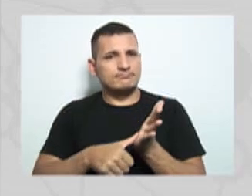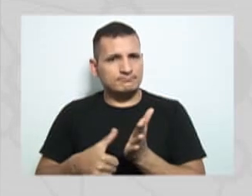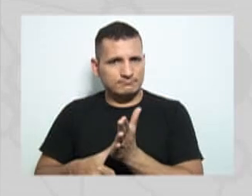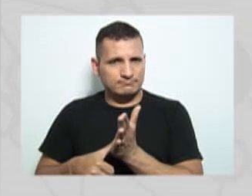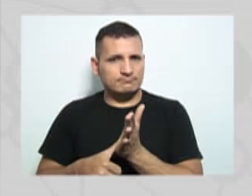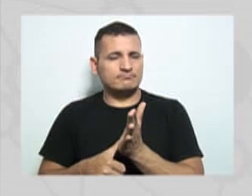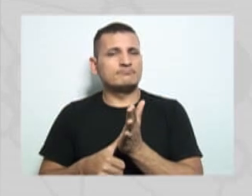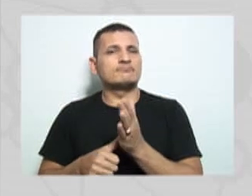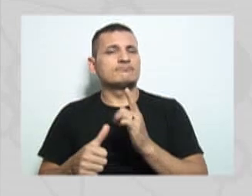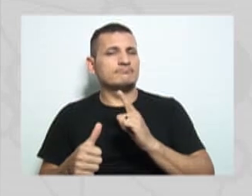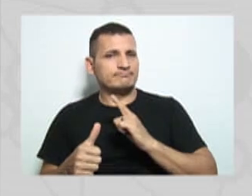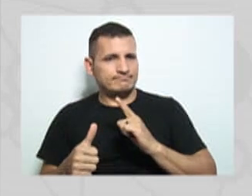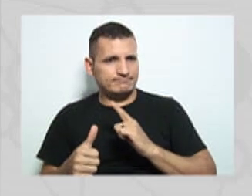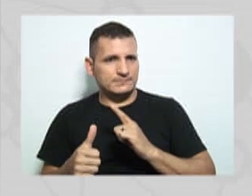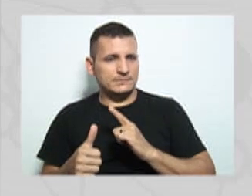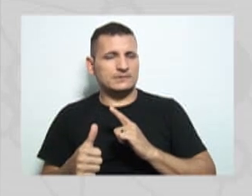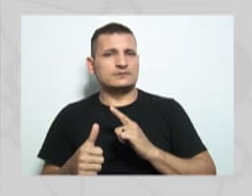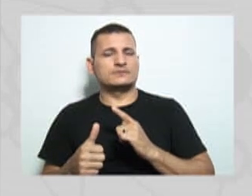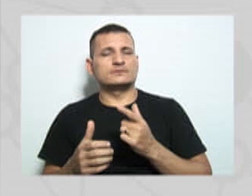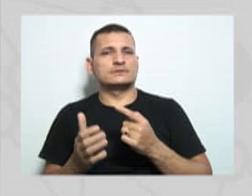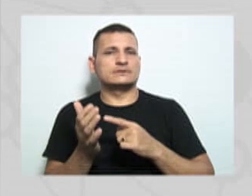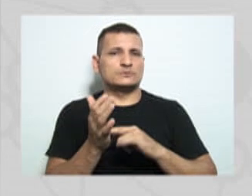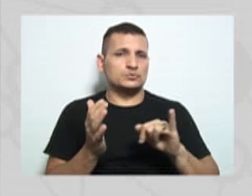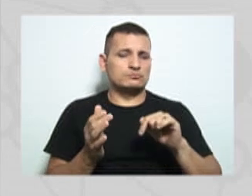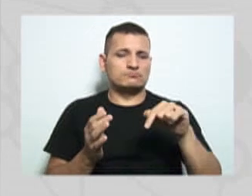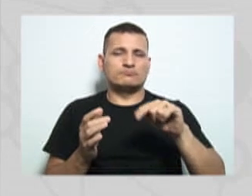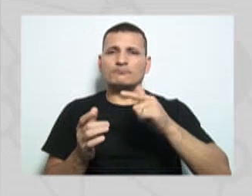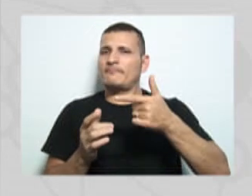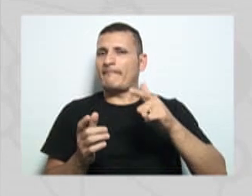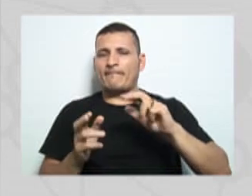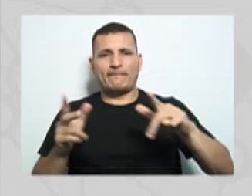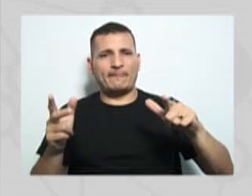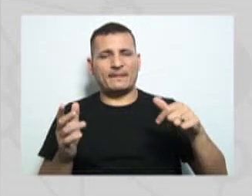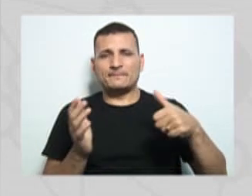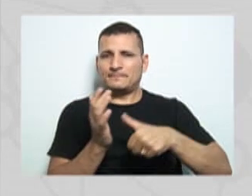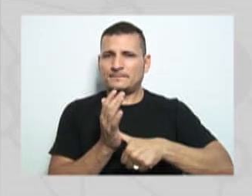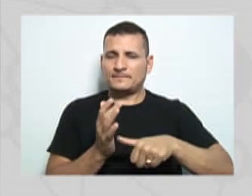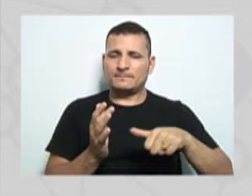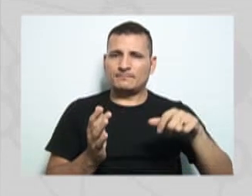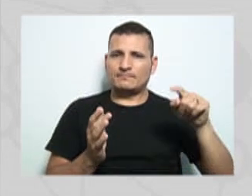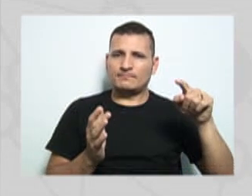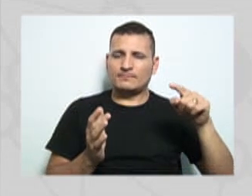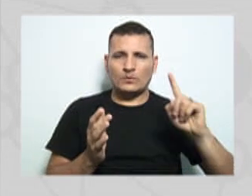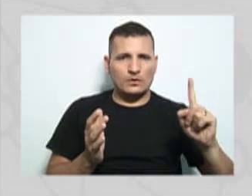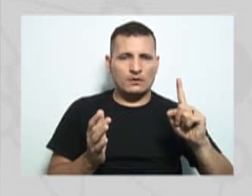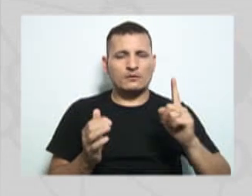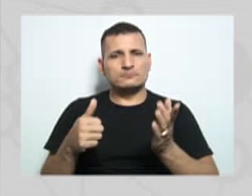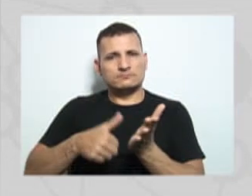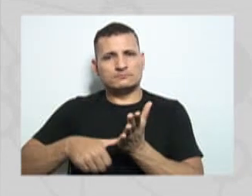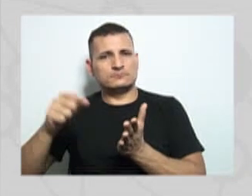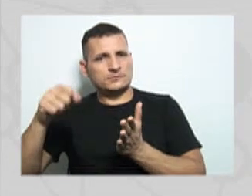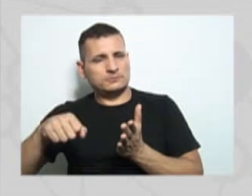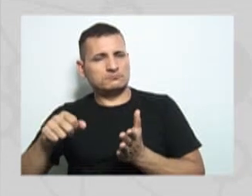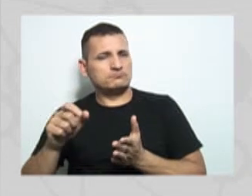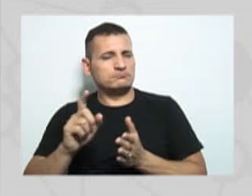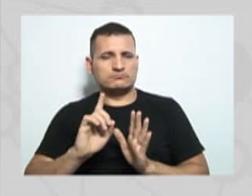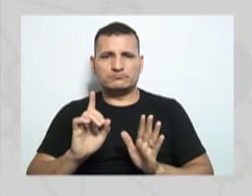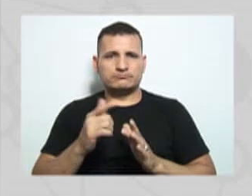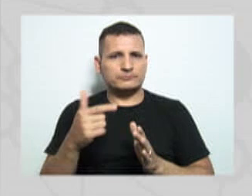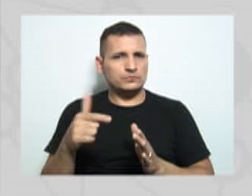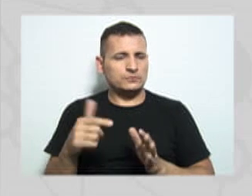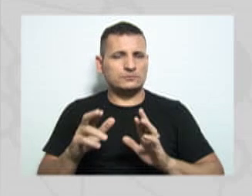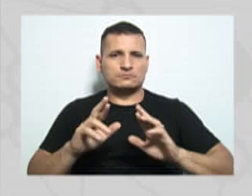os tributos. Não tem essa diferença de ato cooperativo e de ato não cooperativo. Tudo na cooperativa